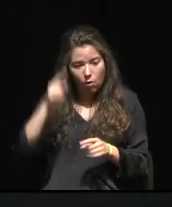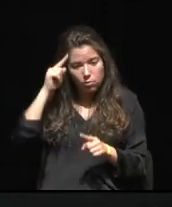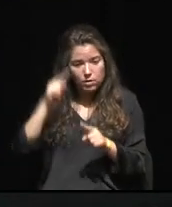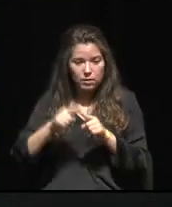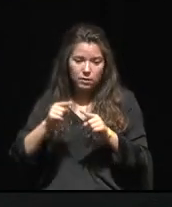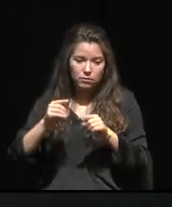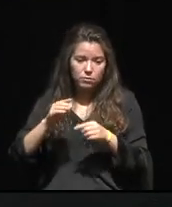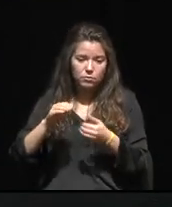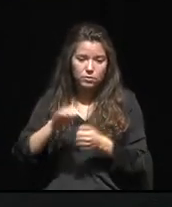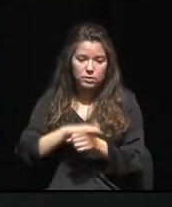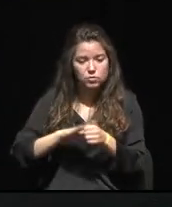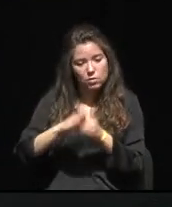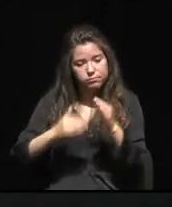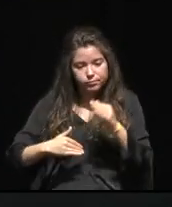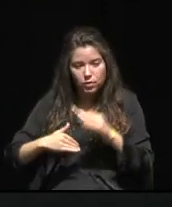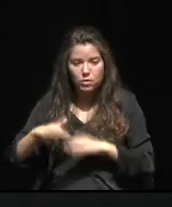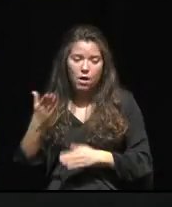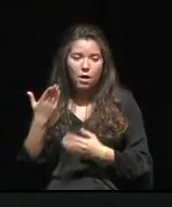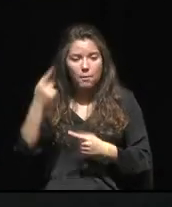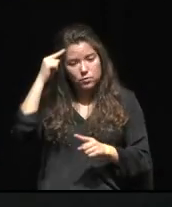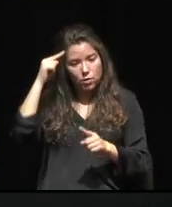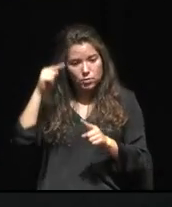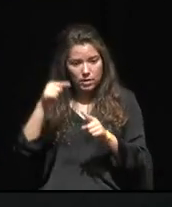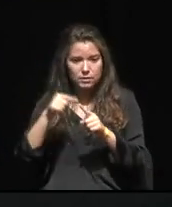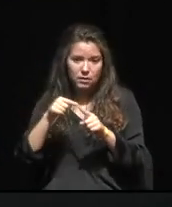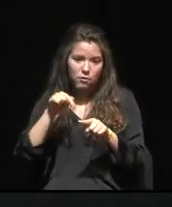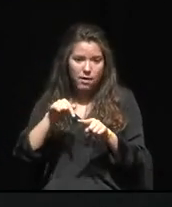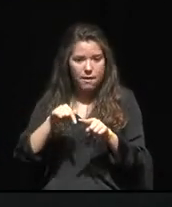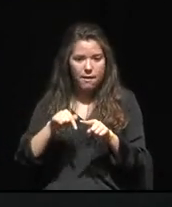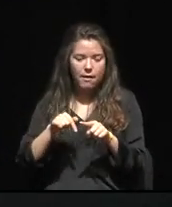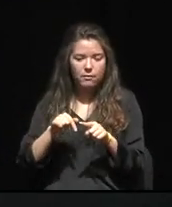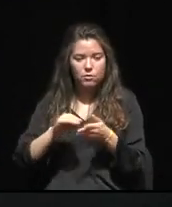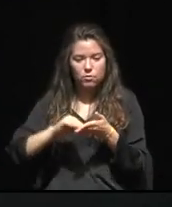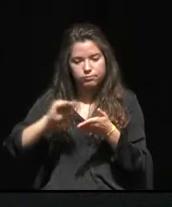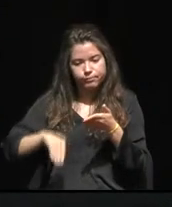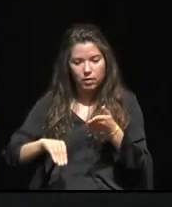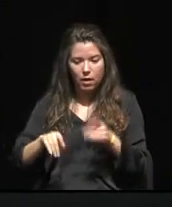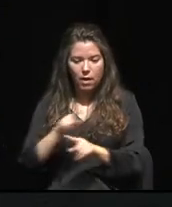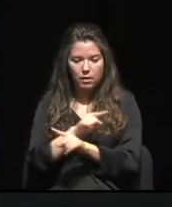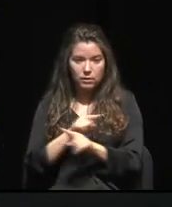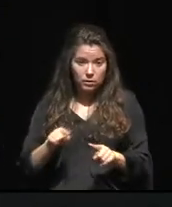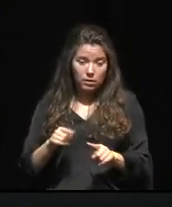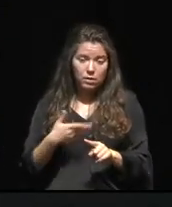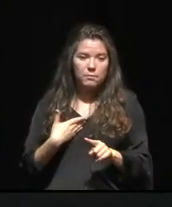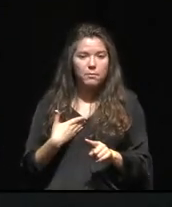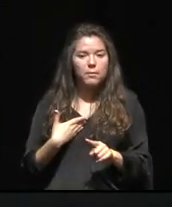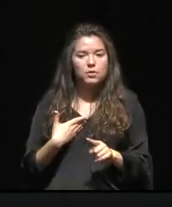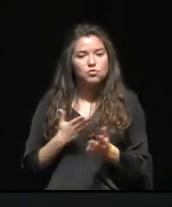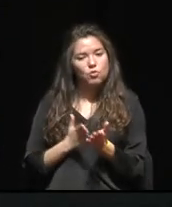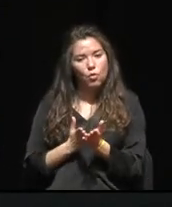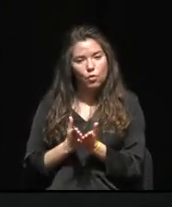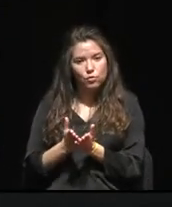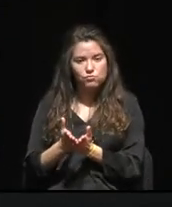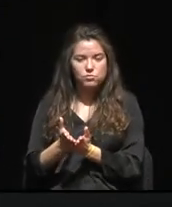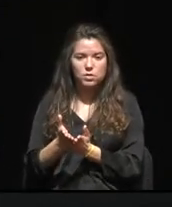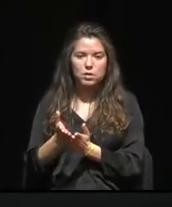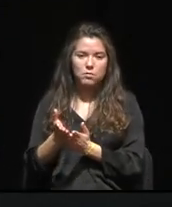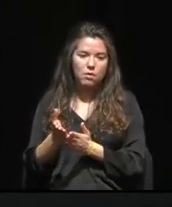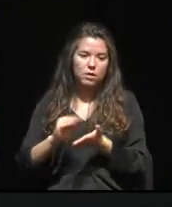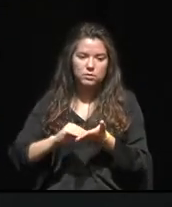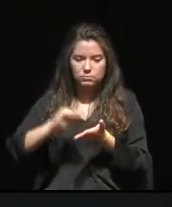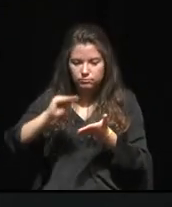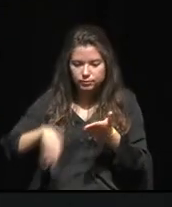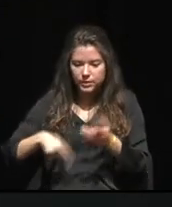eh na na visão do executivo e portanto é avançar e se já sem sem estes